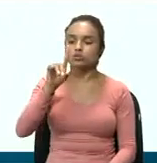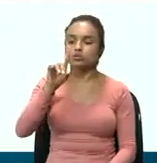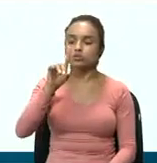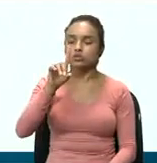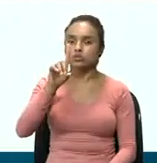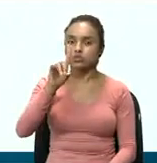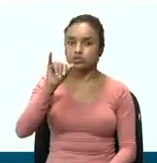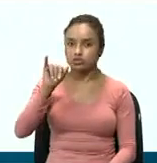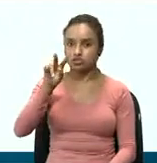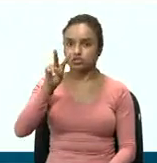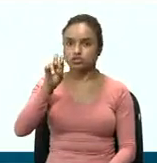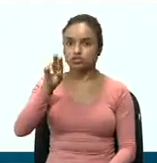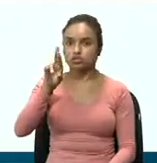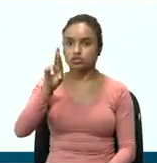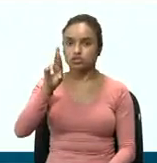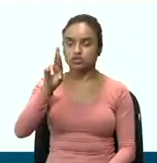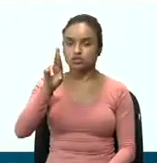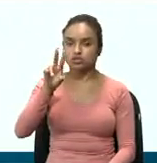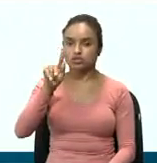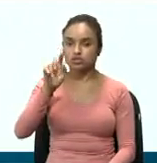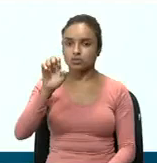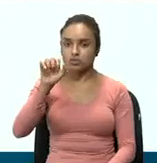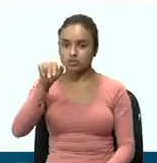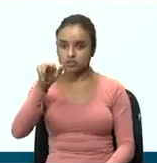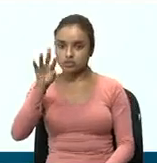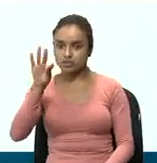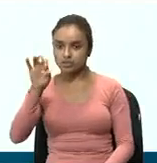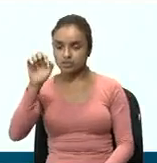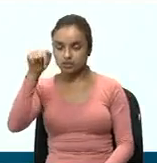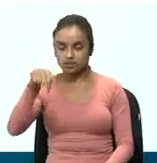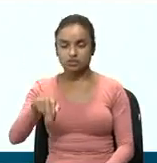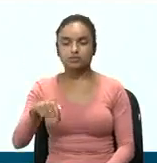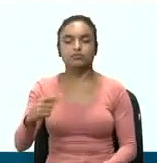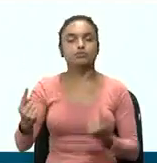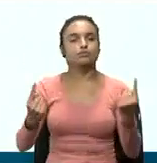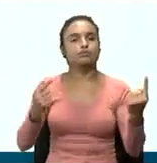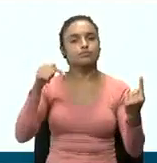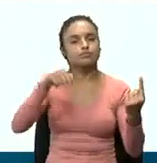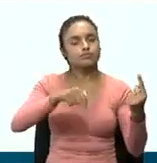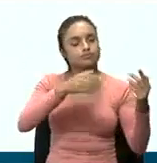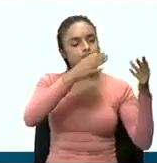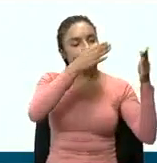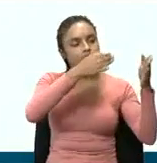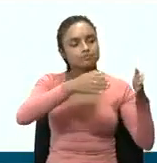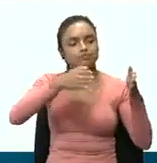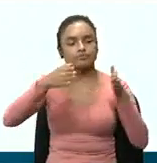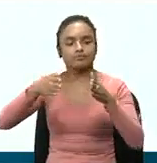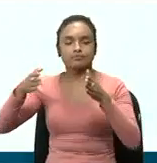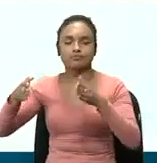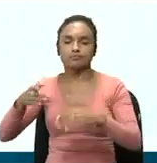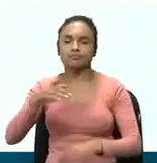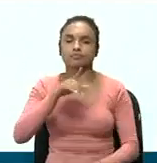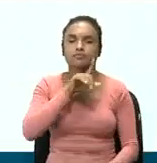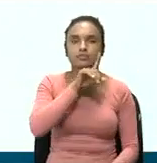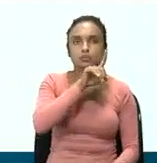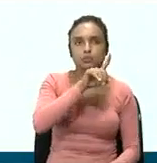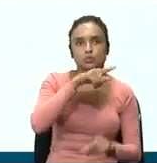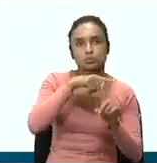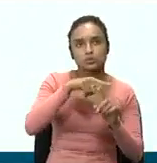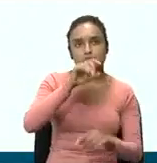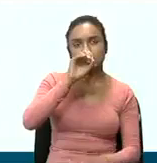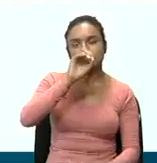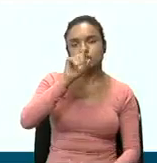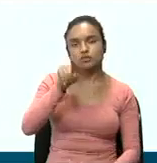ela foi trazida para nós numa outra notação. Nós temos 1 mais